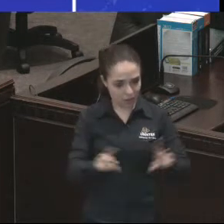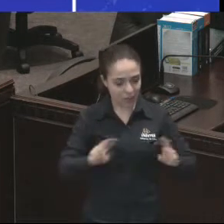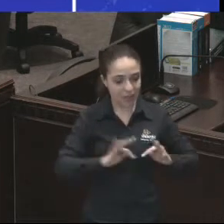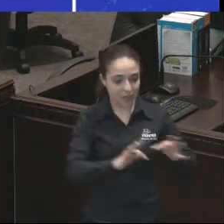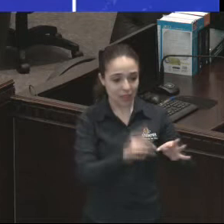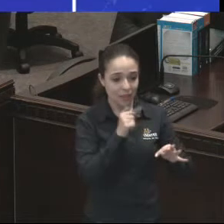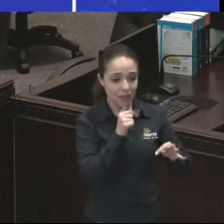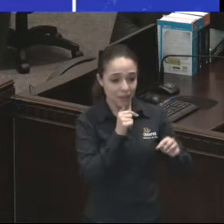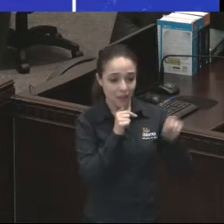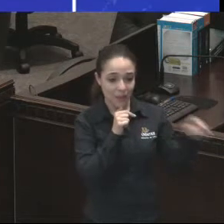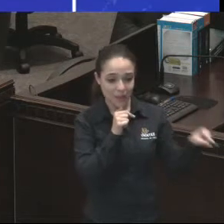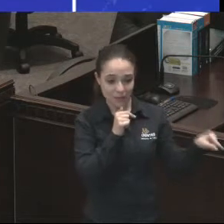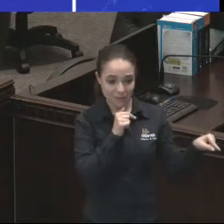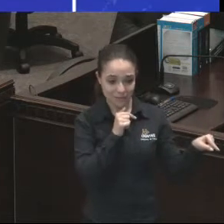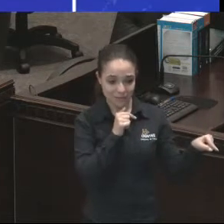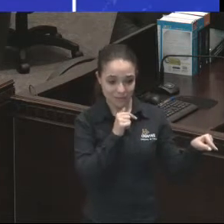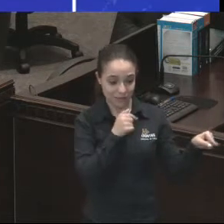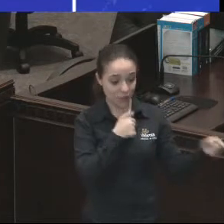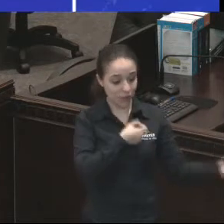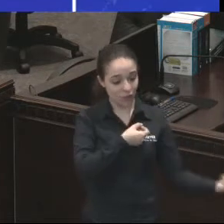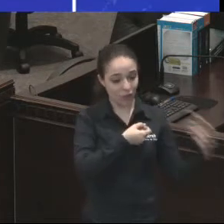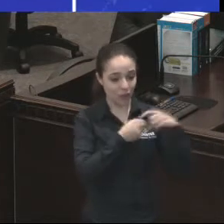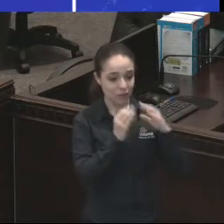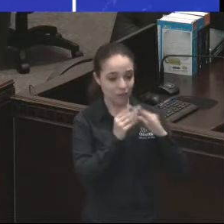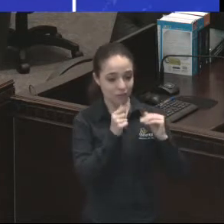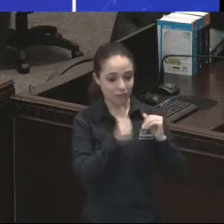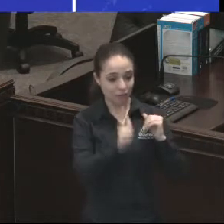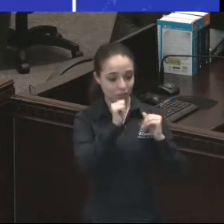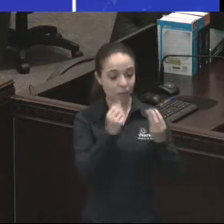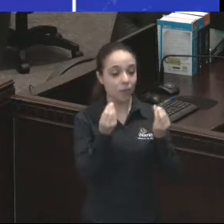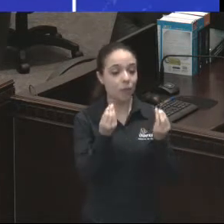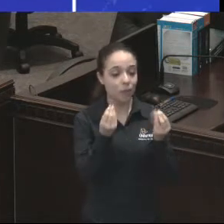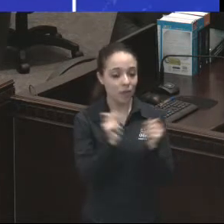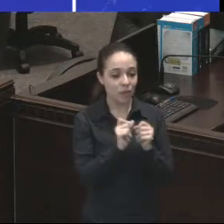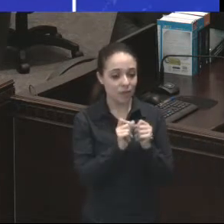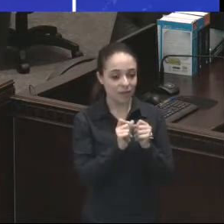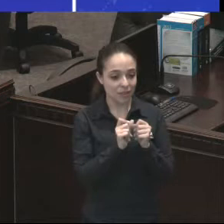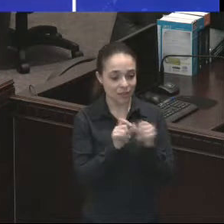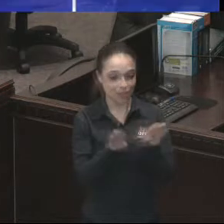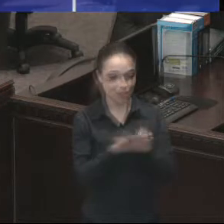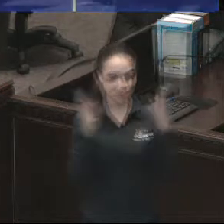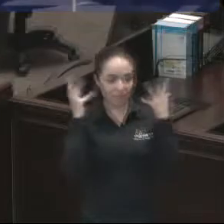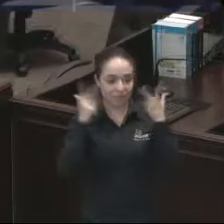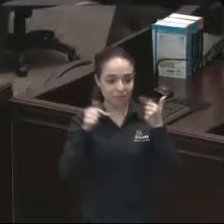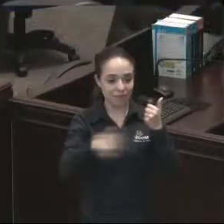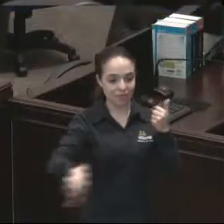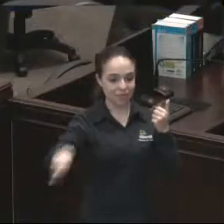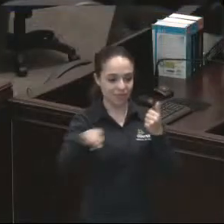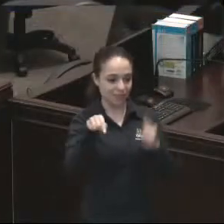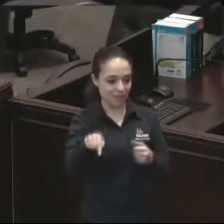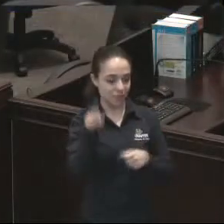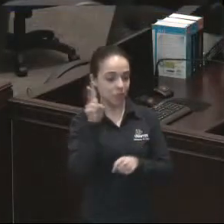tratamento, o esgoto não tratado. Nós não estamos nos preocupando com a medicina veterinária. Então, nós